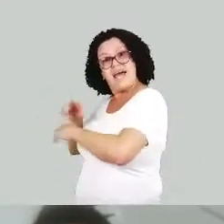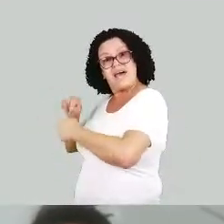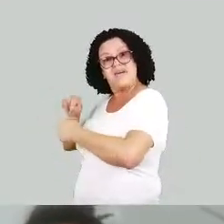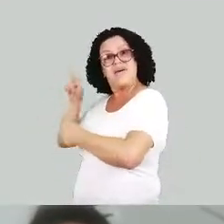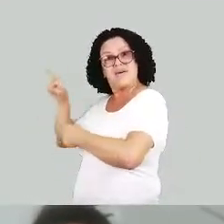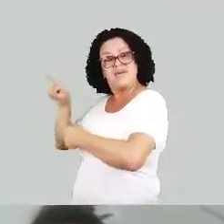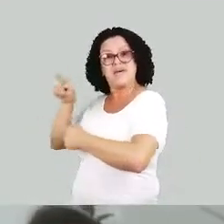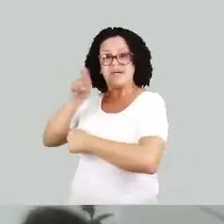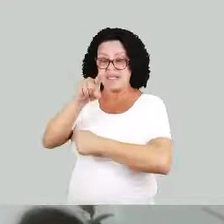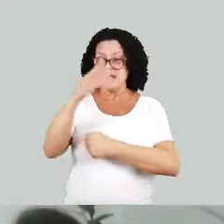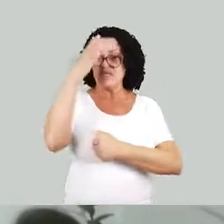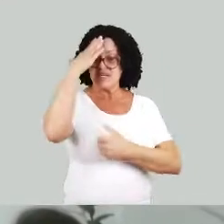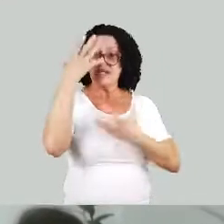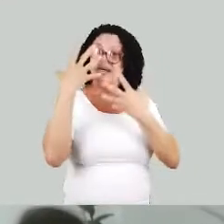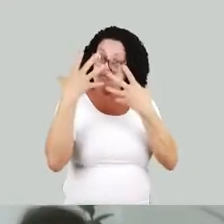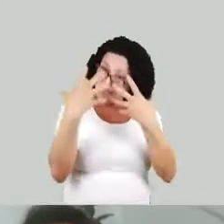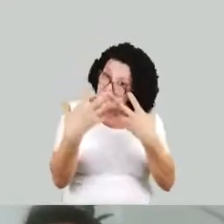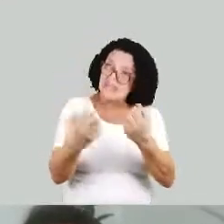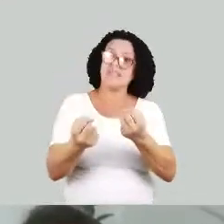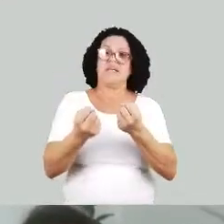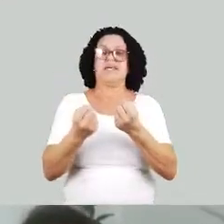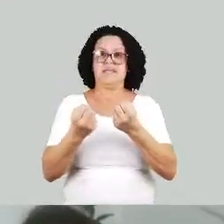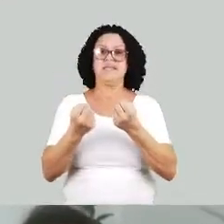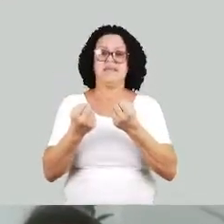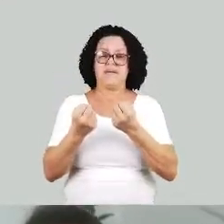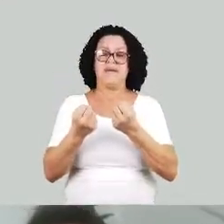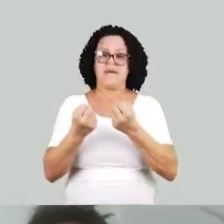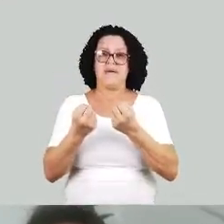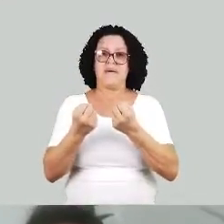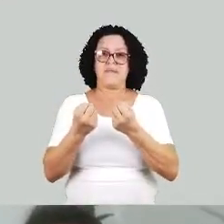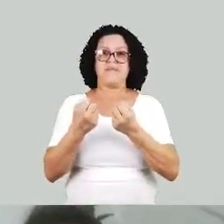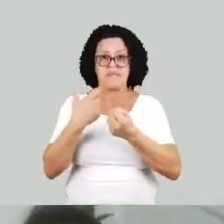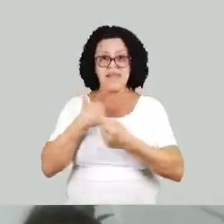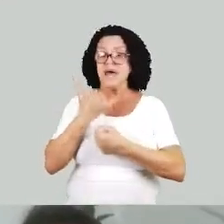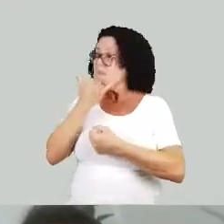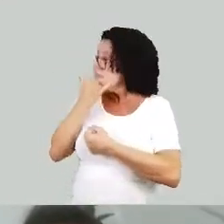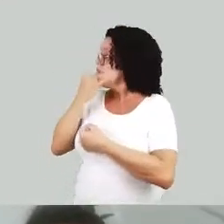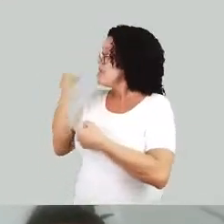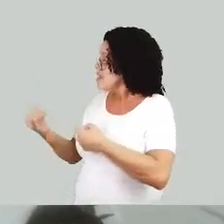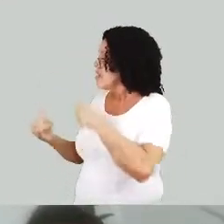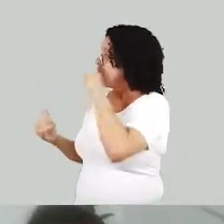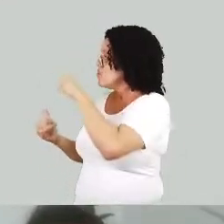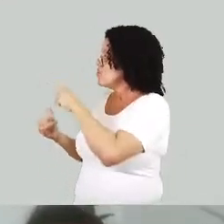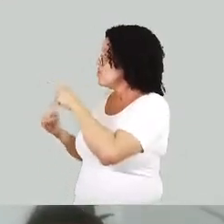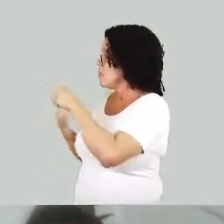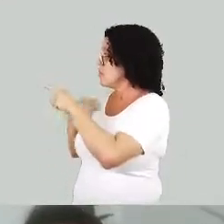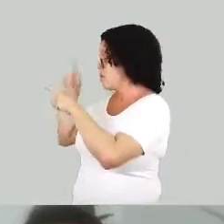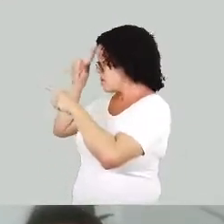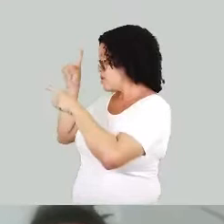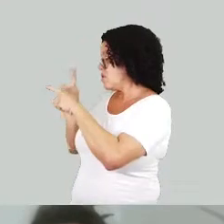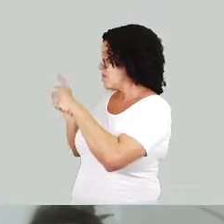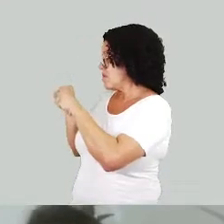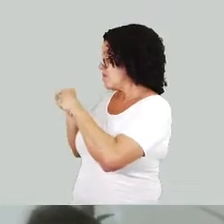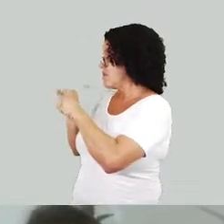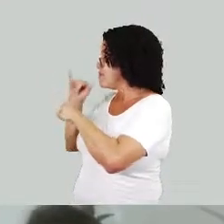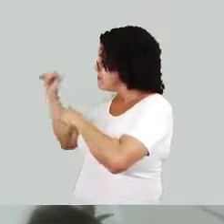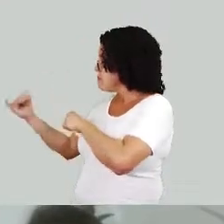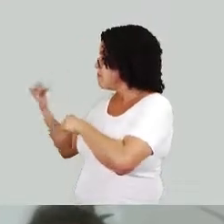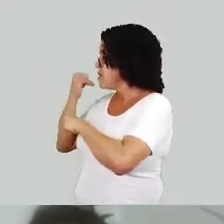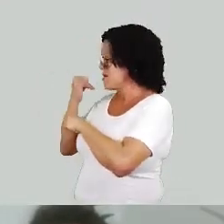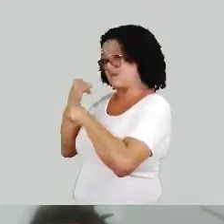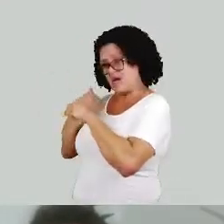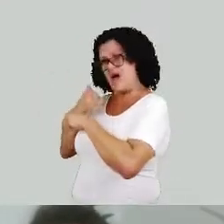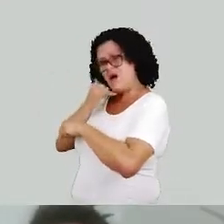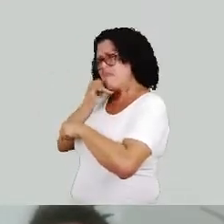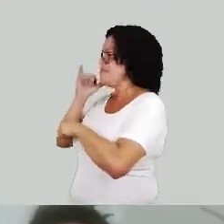você toma para si próprio esse perdão, eu te perdoo por não saber me pedir perdão.